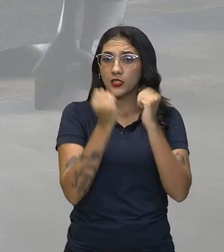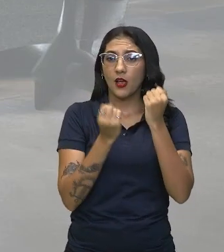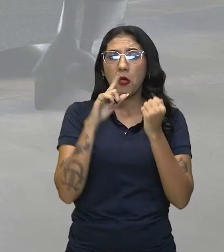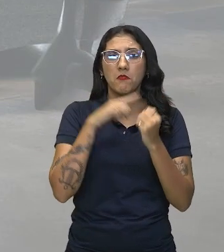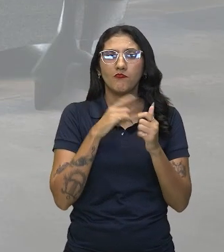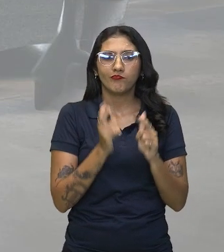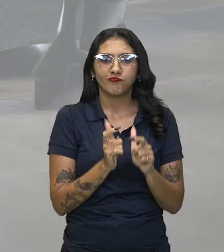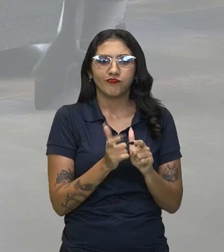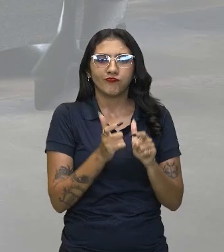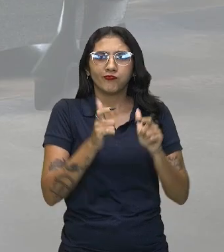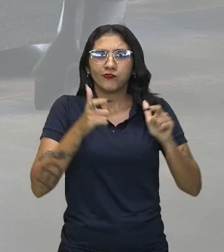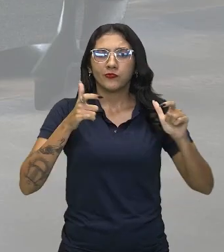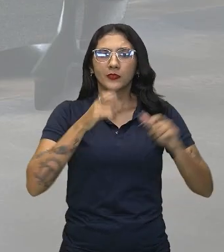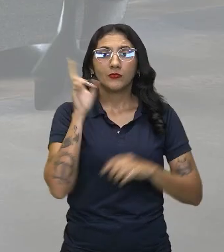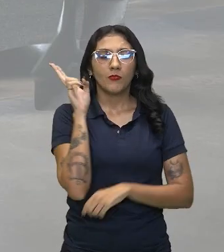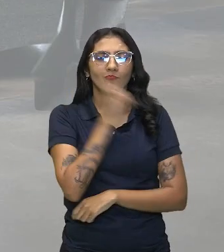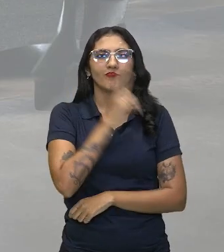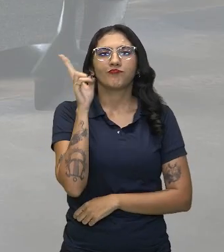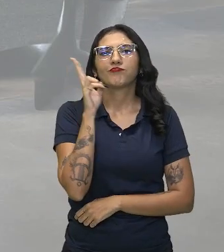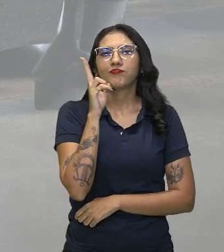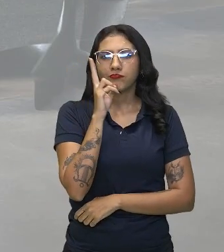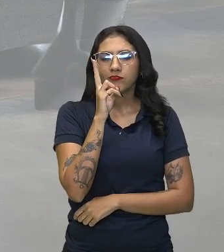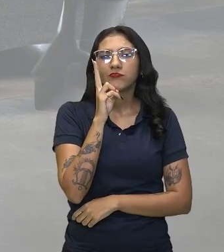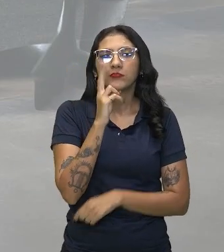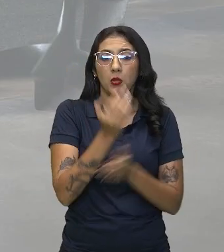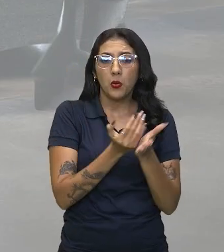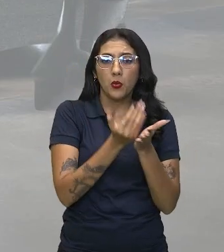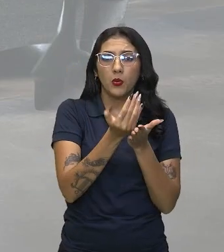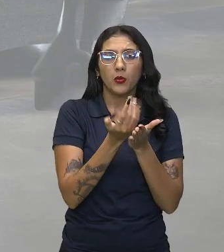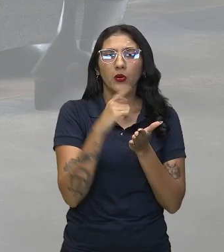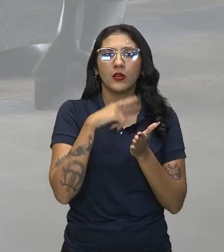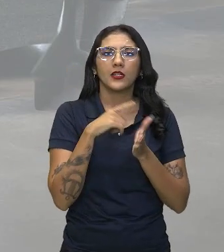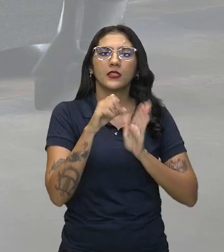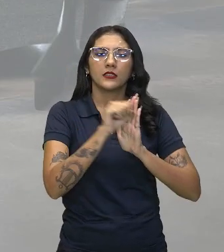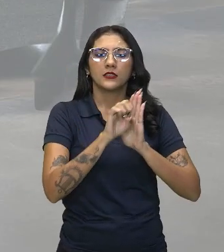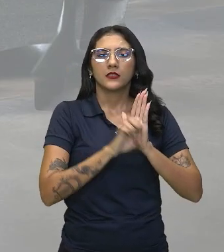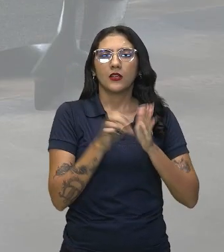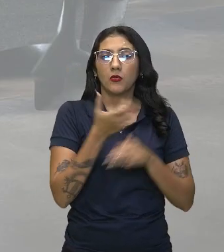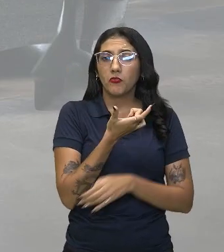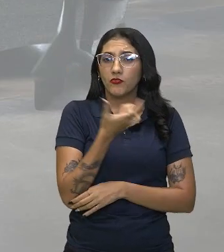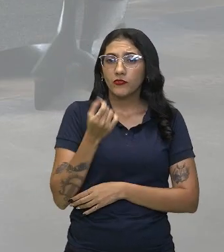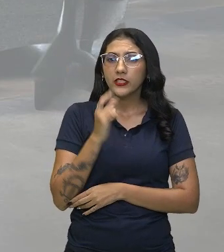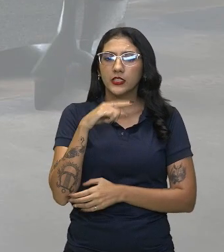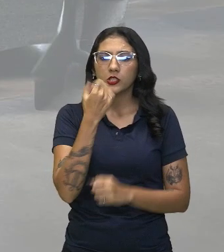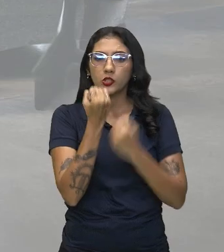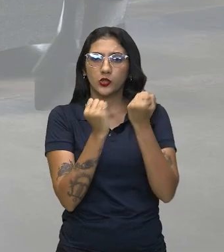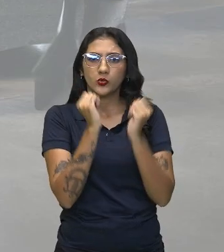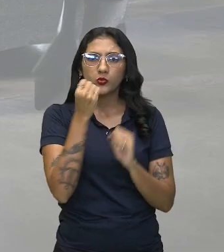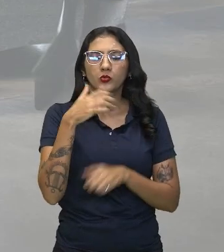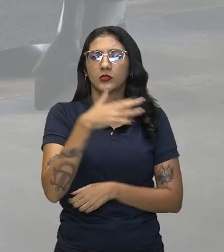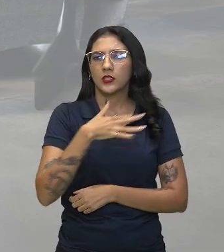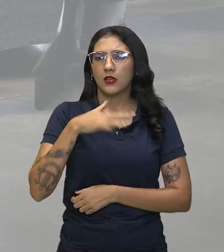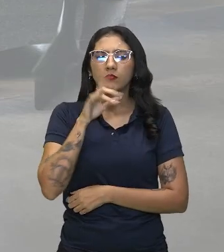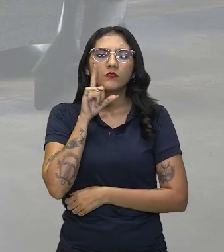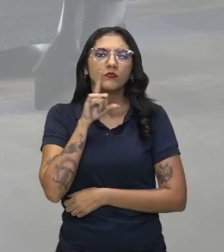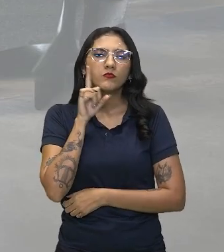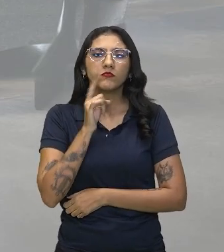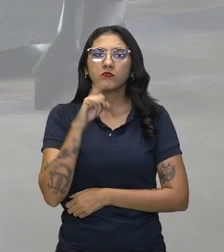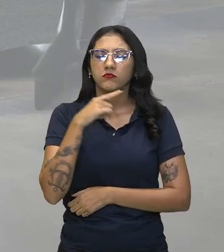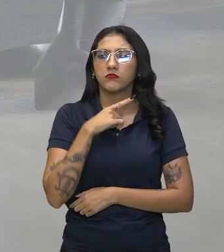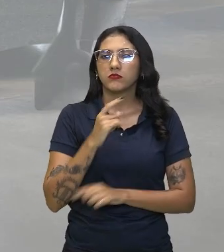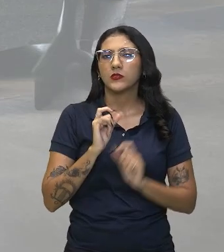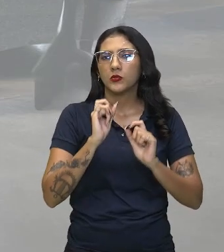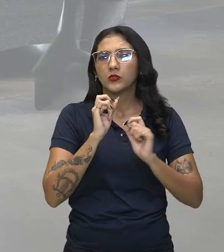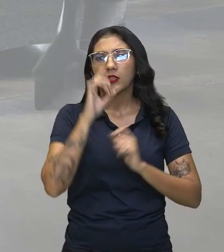forma acelerada. No início do século XX, as indústrias norte-americanas elas vão adotar